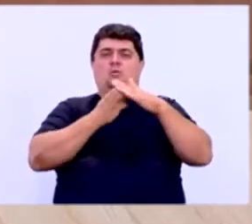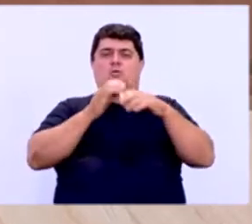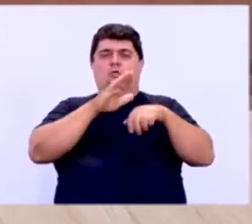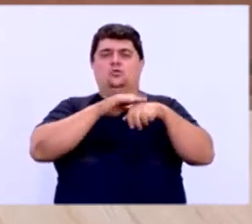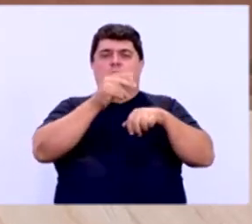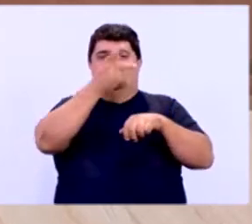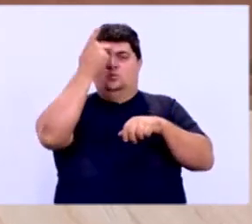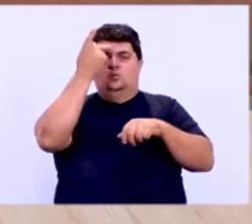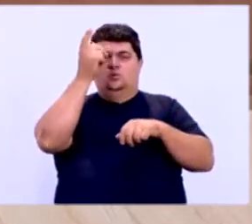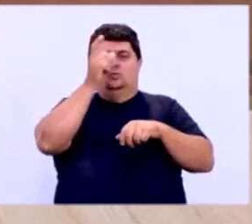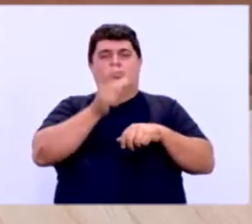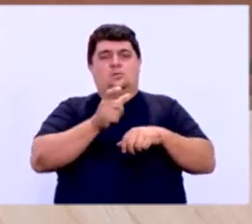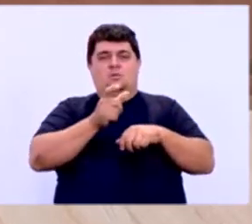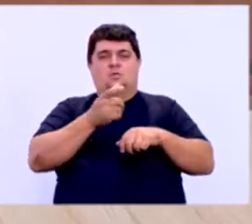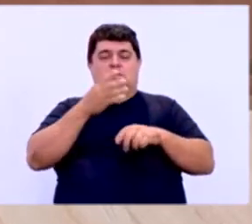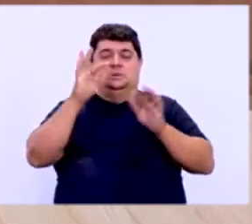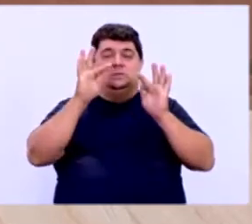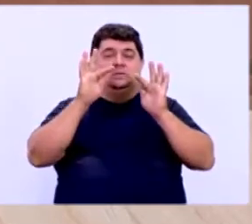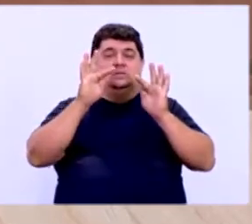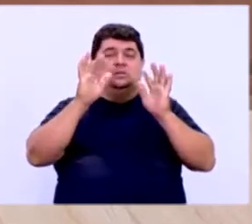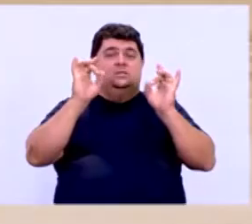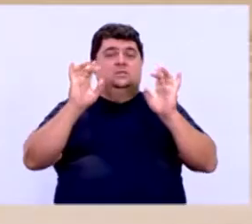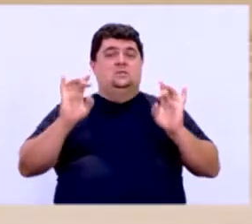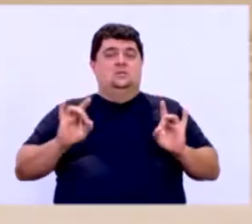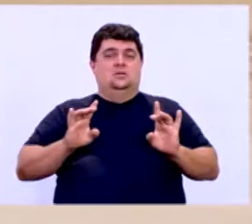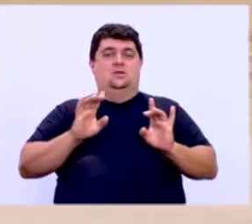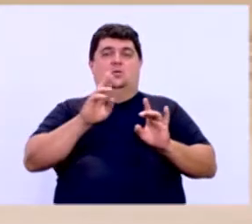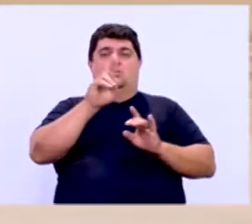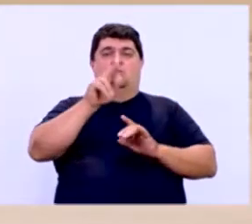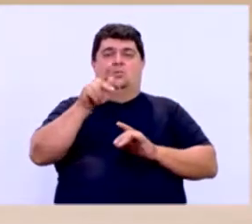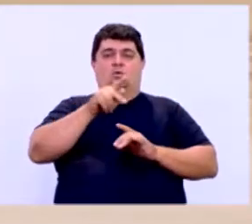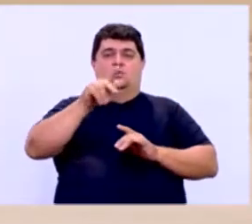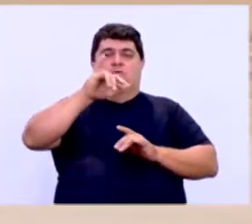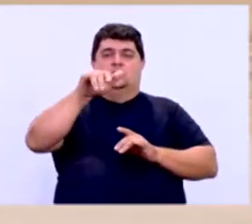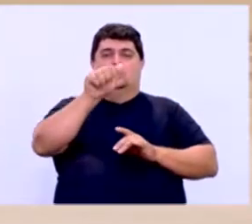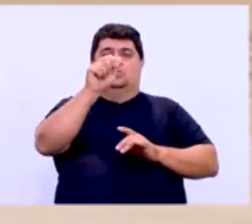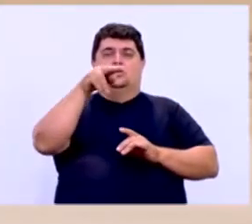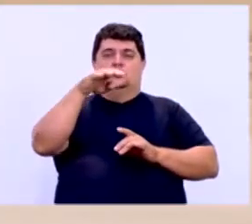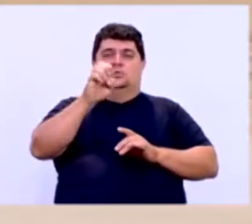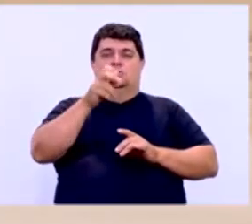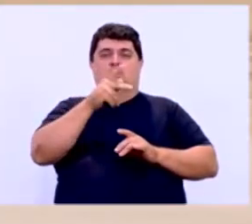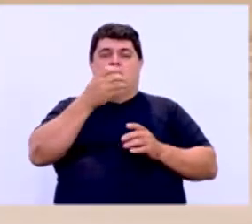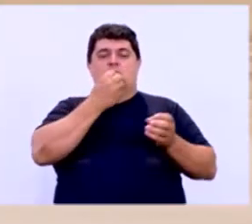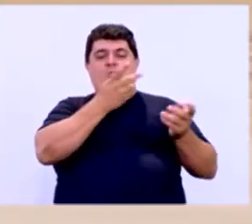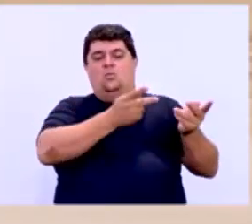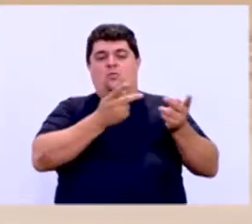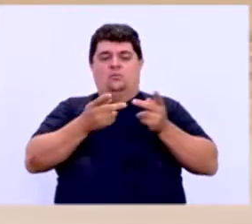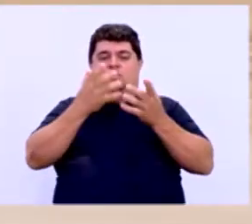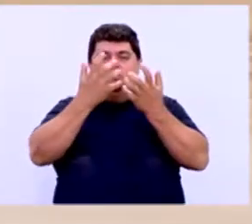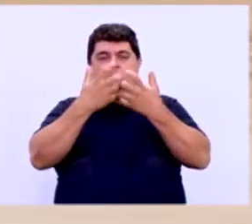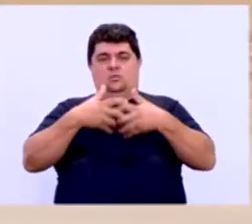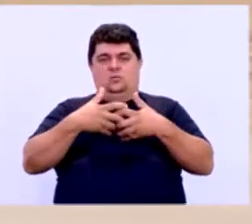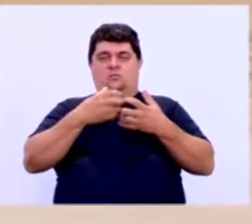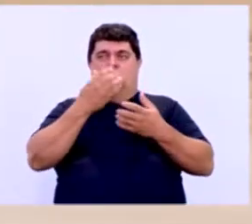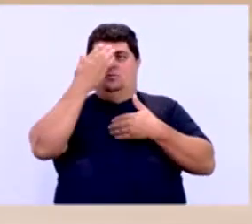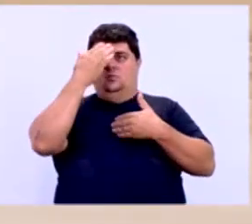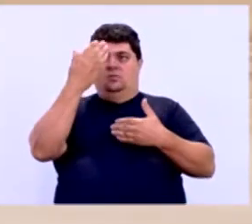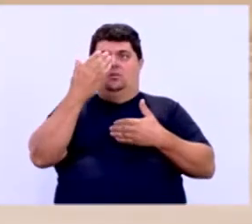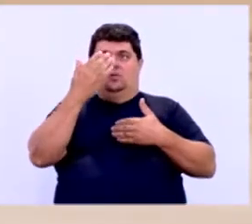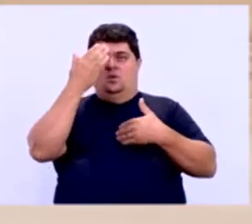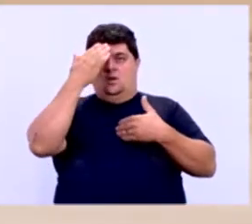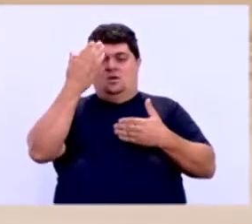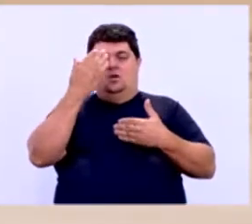desse bate-papo mais que especial é o professor Rujani Barros. Professor, seja bem-vindo ao IFRA. Obrigado, Juraci. Agradeço